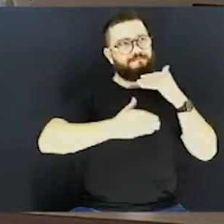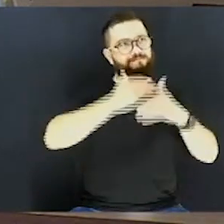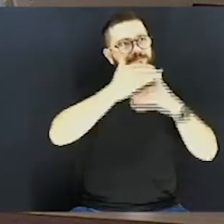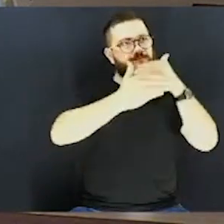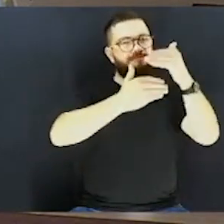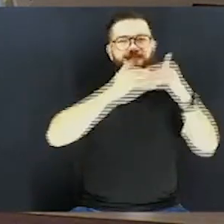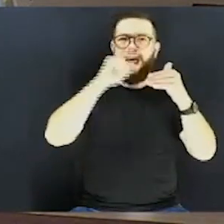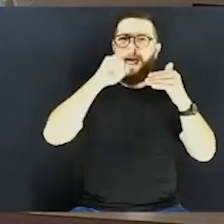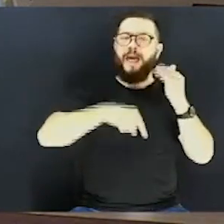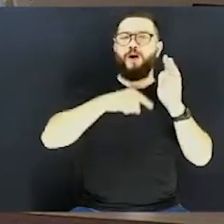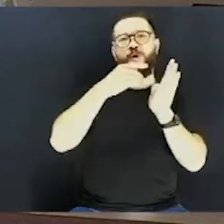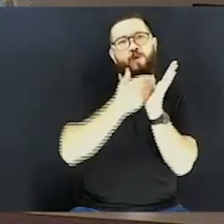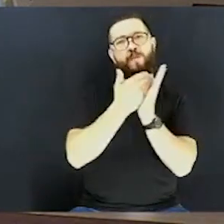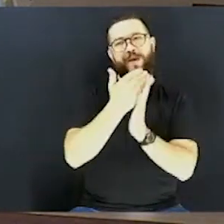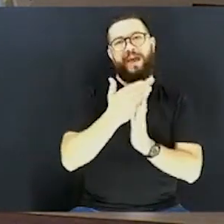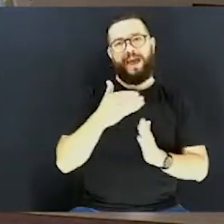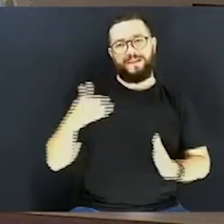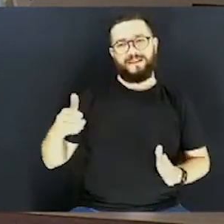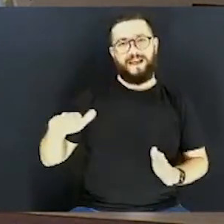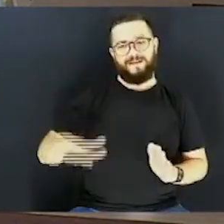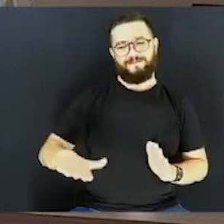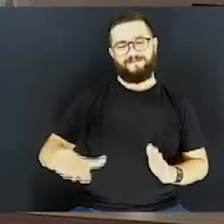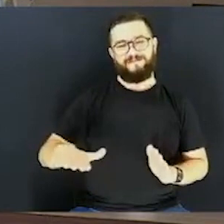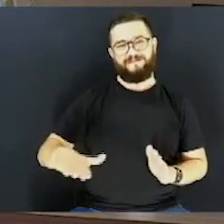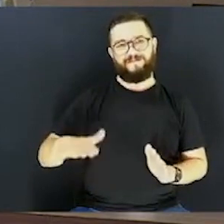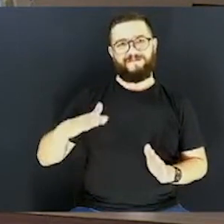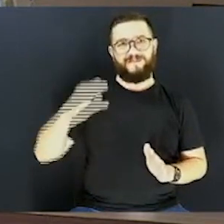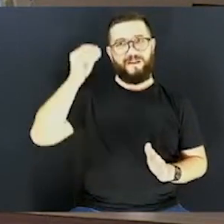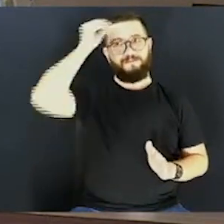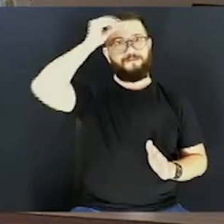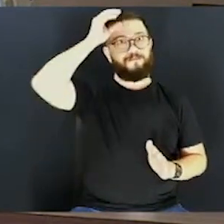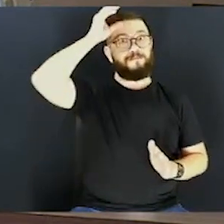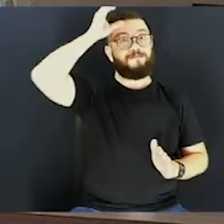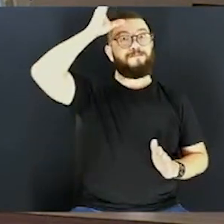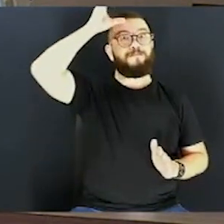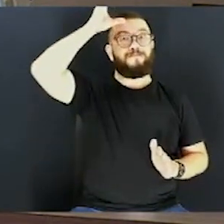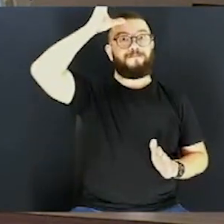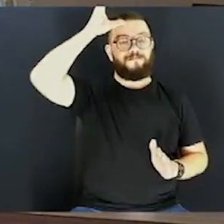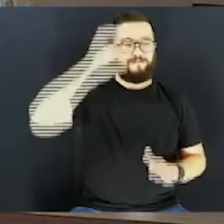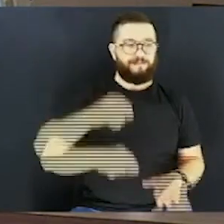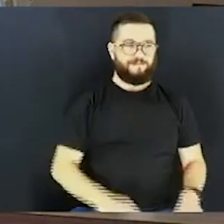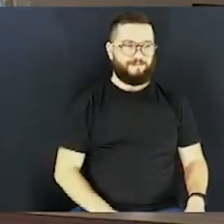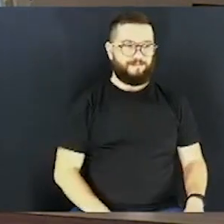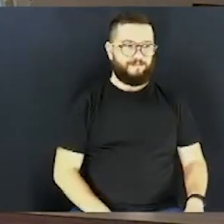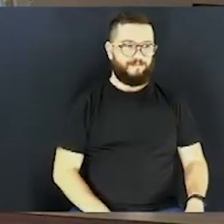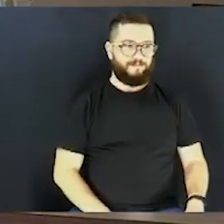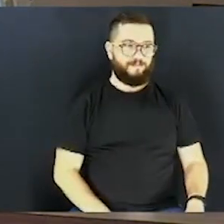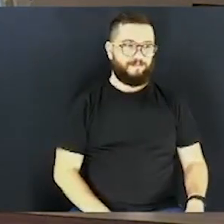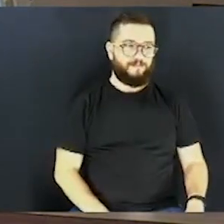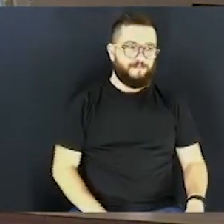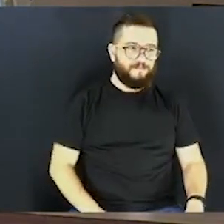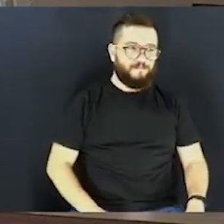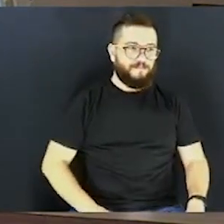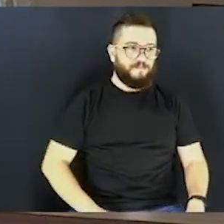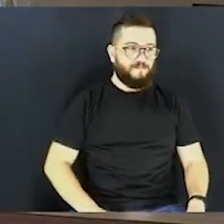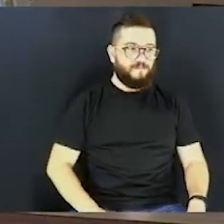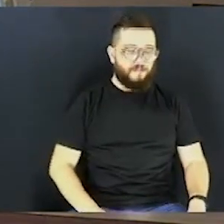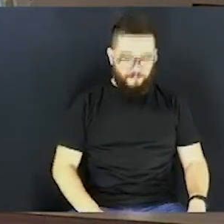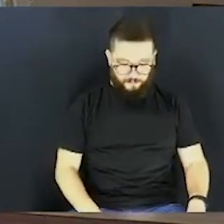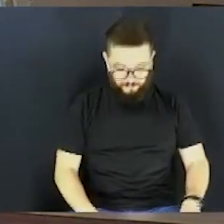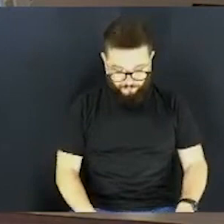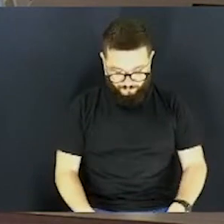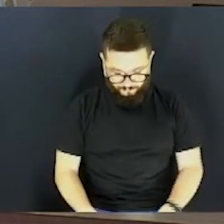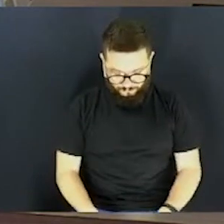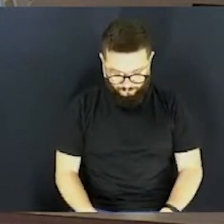Então, esse cuidado também está contemplado aqui no Plano Municipal da Primeira Infância. O eixo número 5.